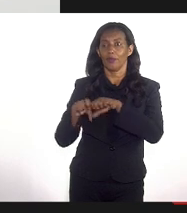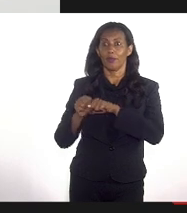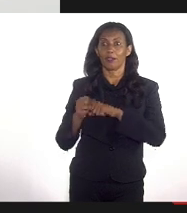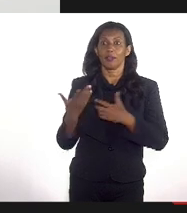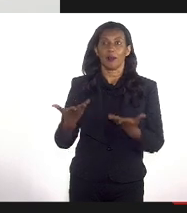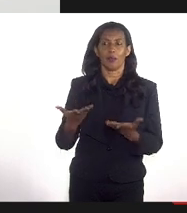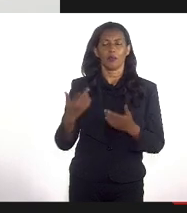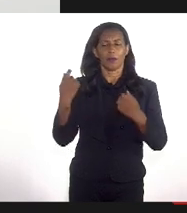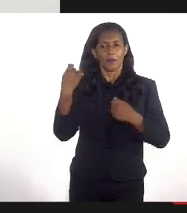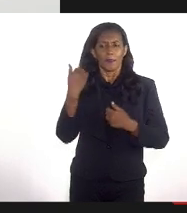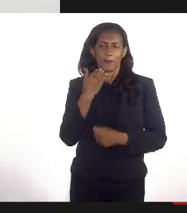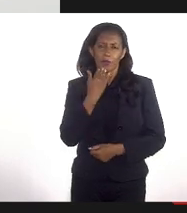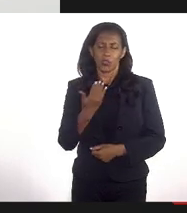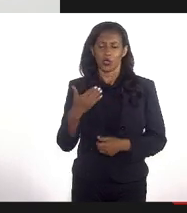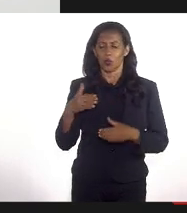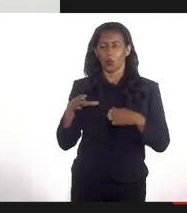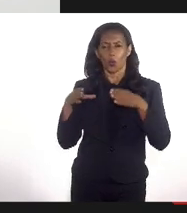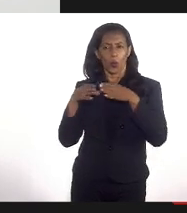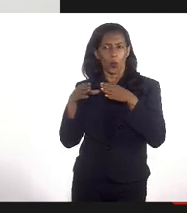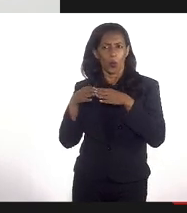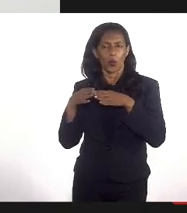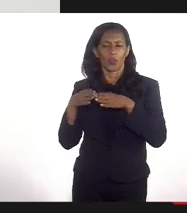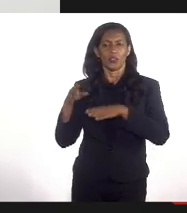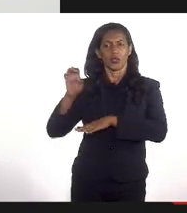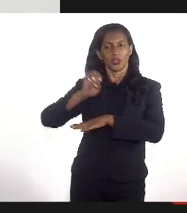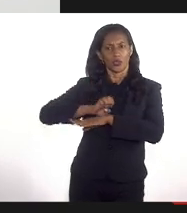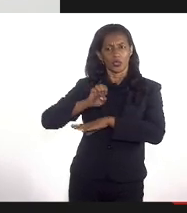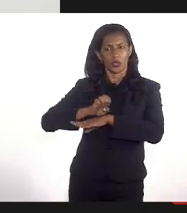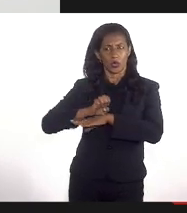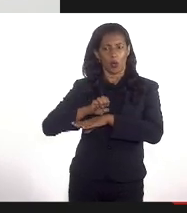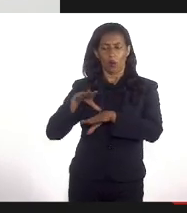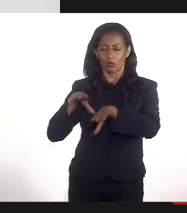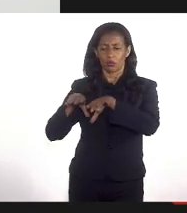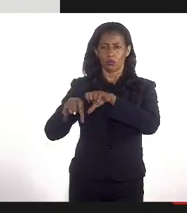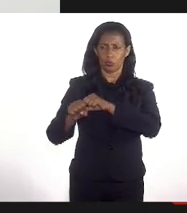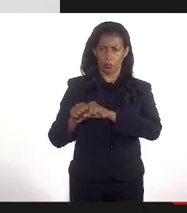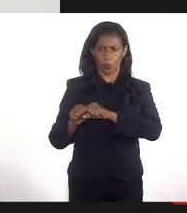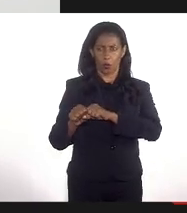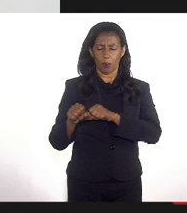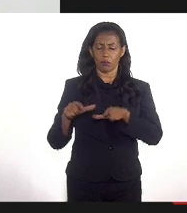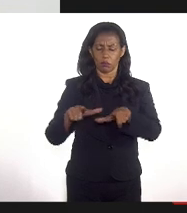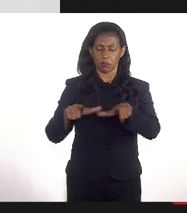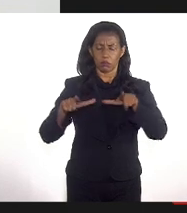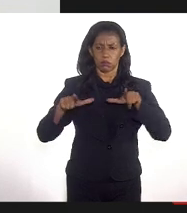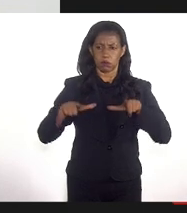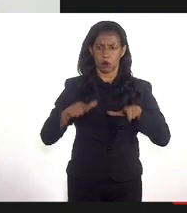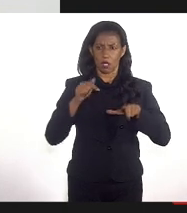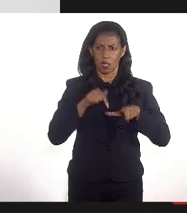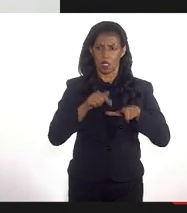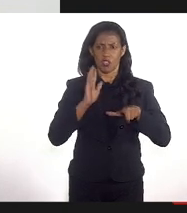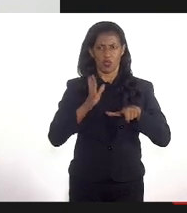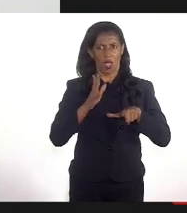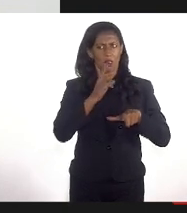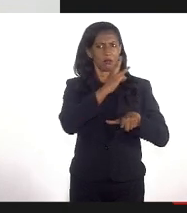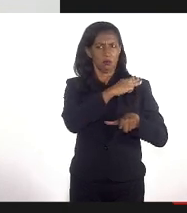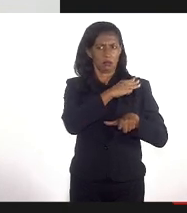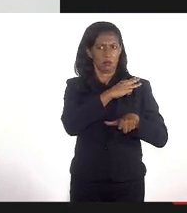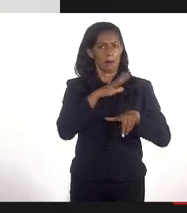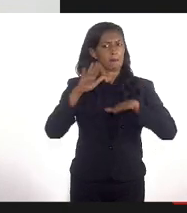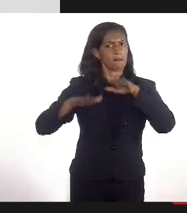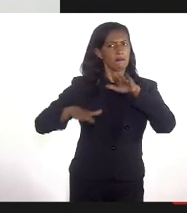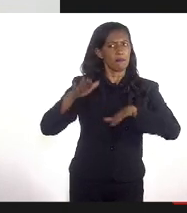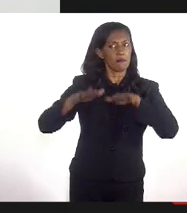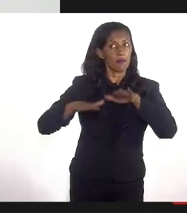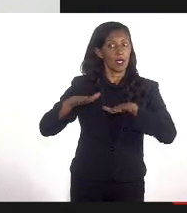Conselho Estadual e também foi aprovado o diploma dele, né, o certificado que ele concluiu o ensino médio, mesmo que ele não